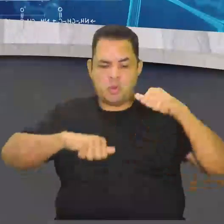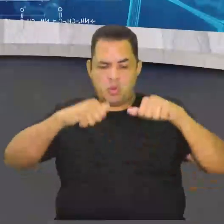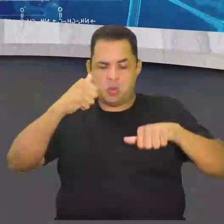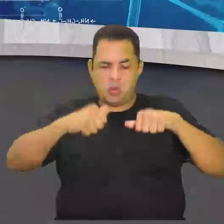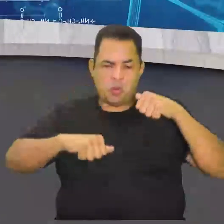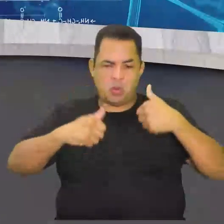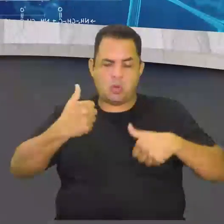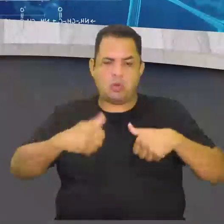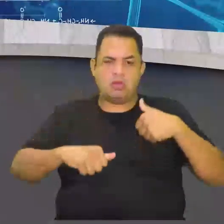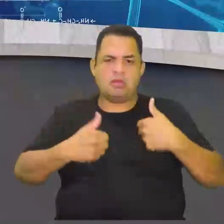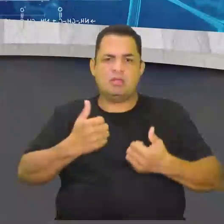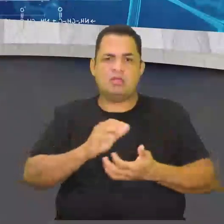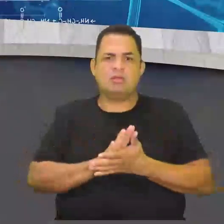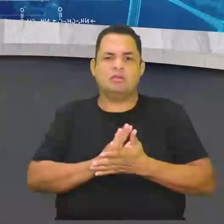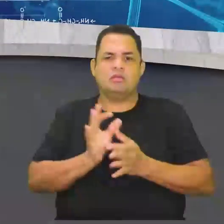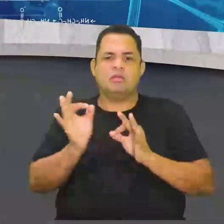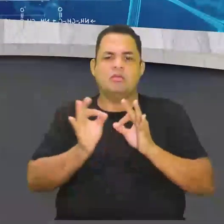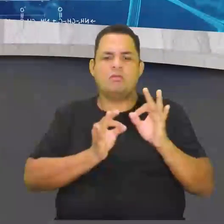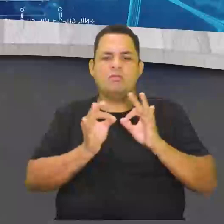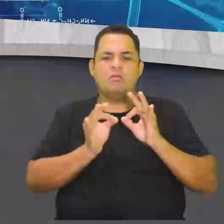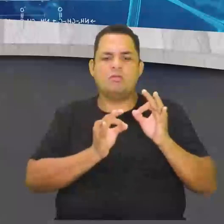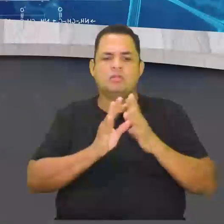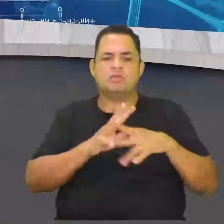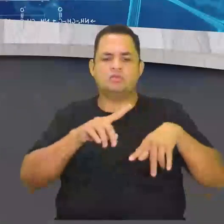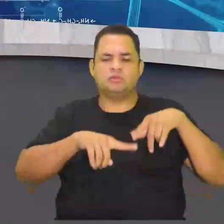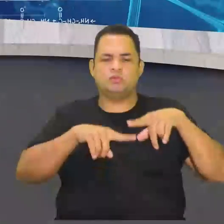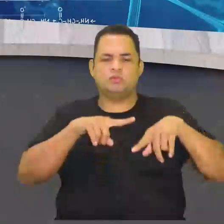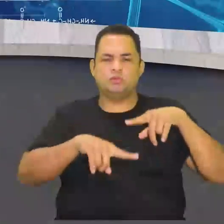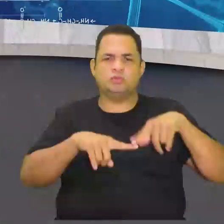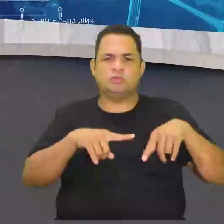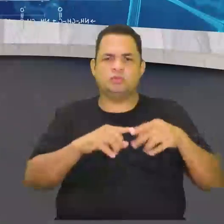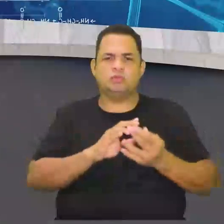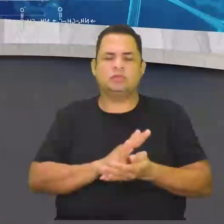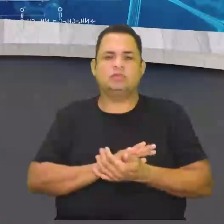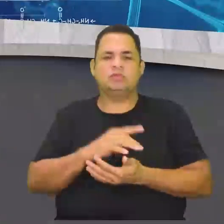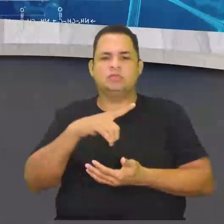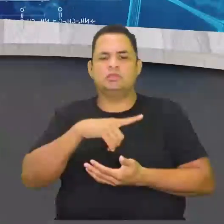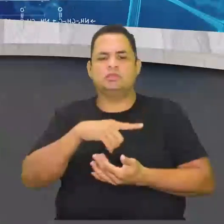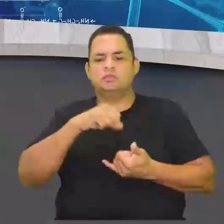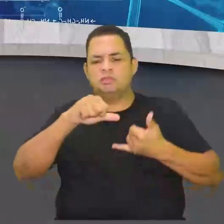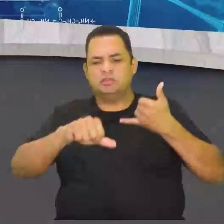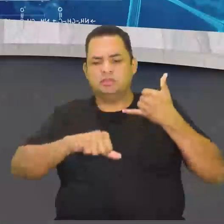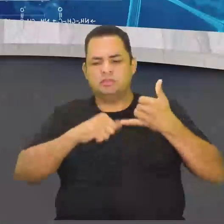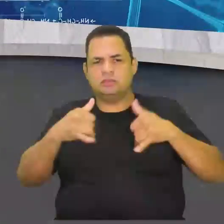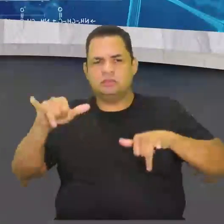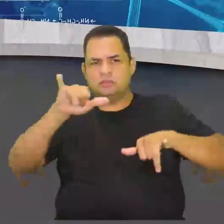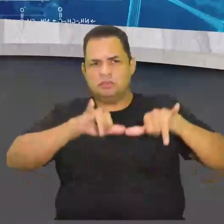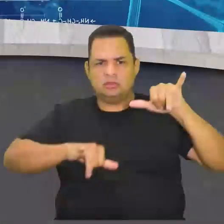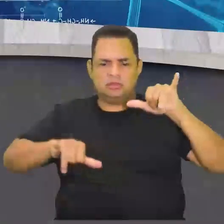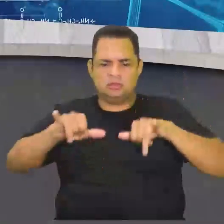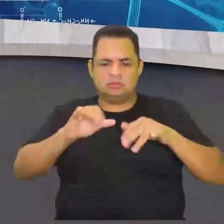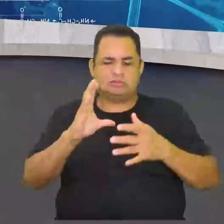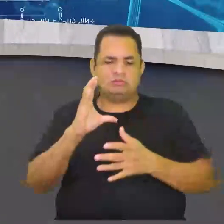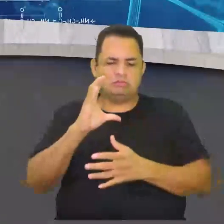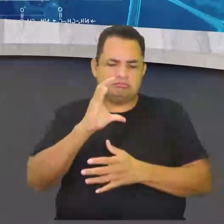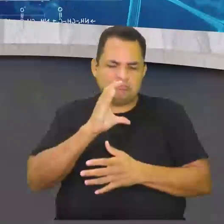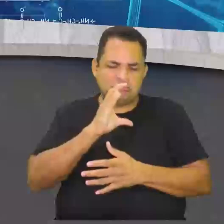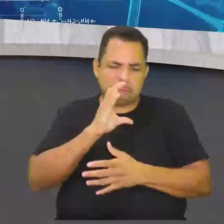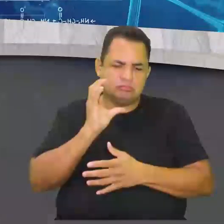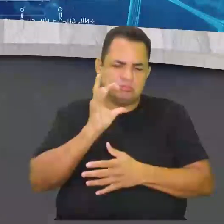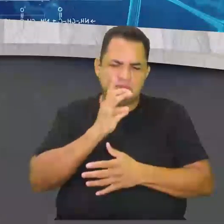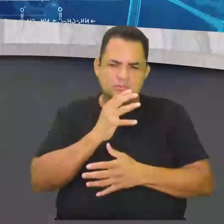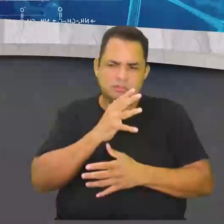eficiência na formação dos nossos produtos. Existem reações químicas que elas são lentas e